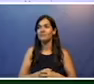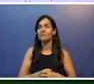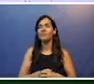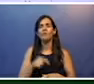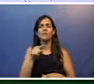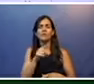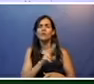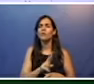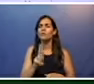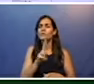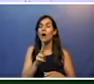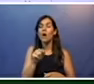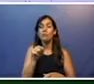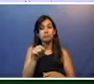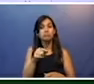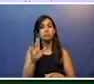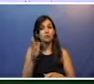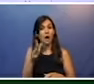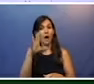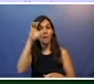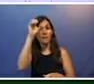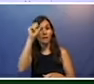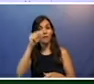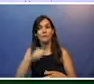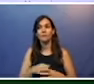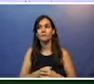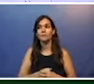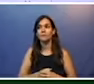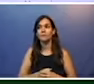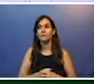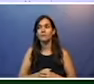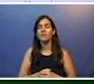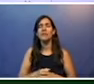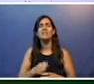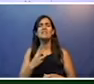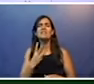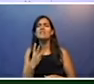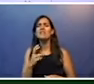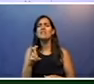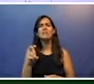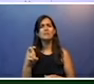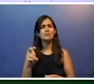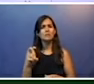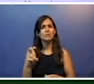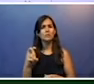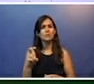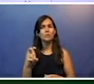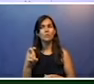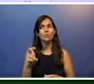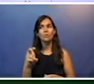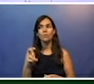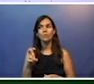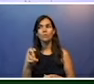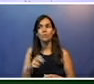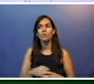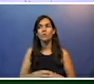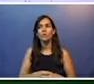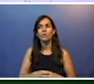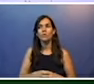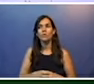aprendeu sobre a numeração romana. 1. O número 35, escrito com o algarismo